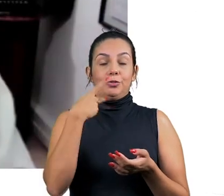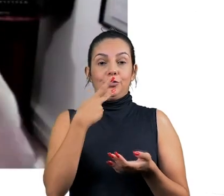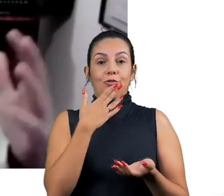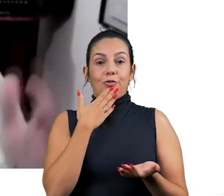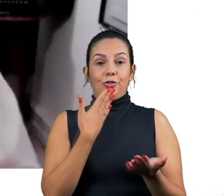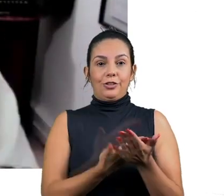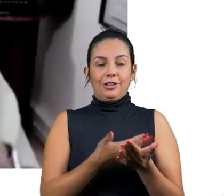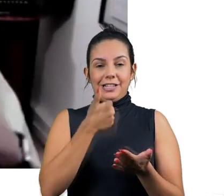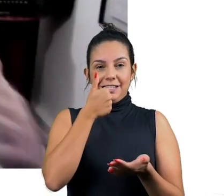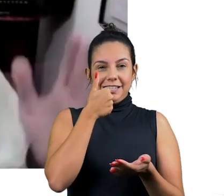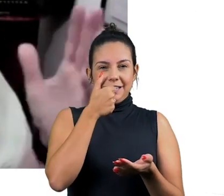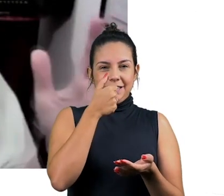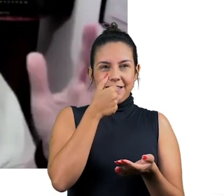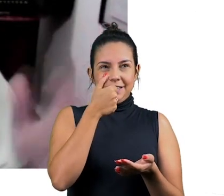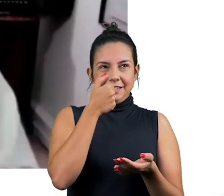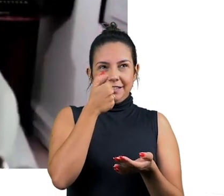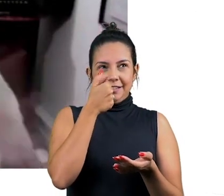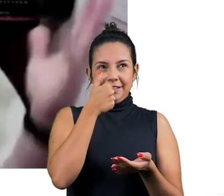no 150º